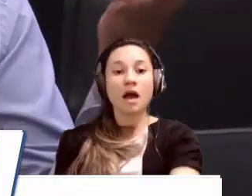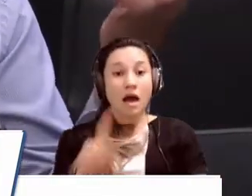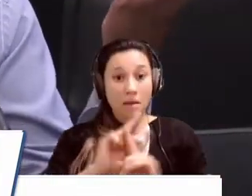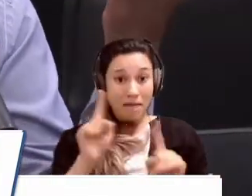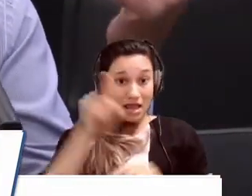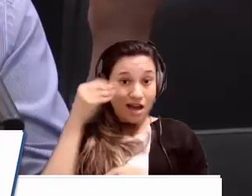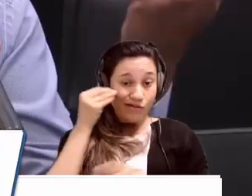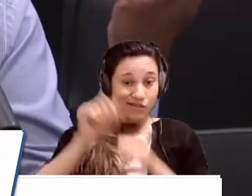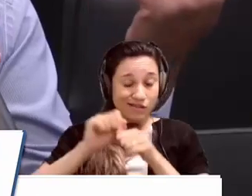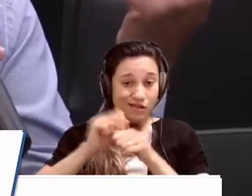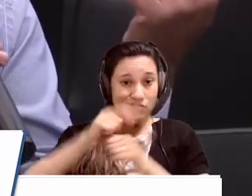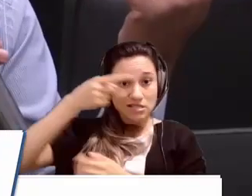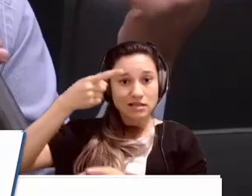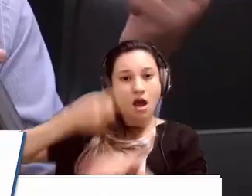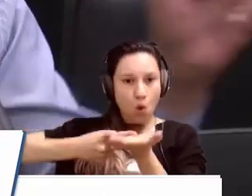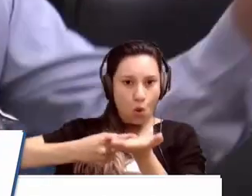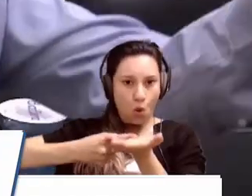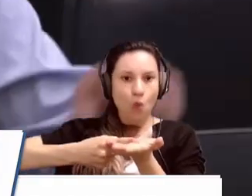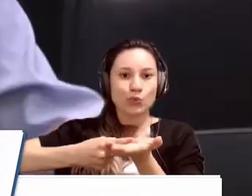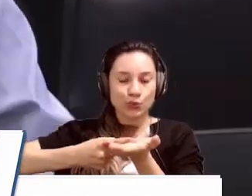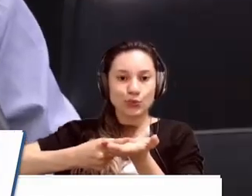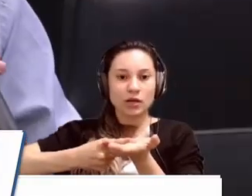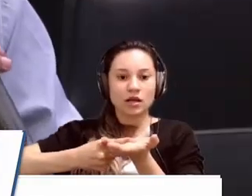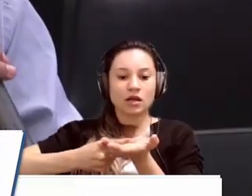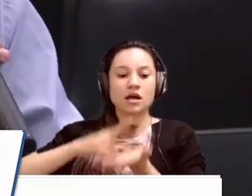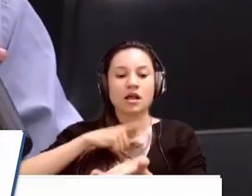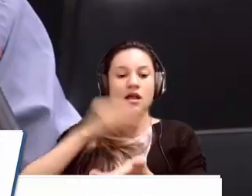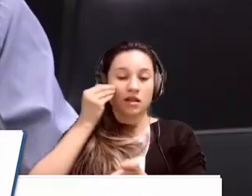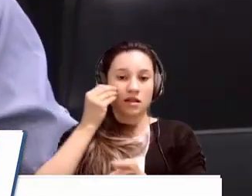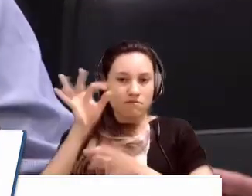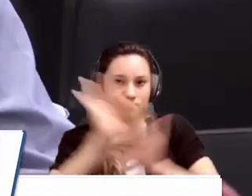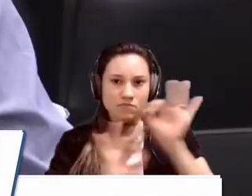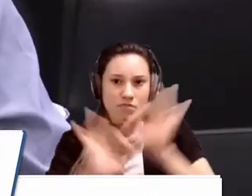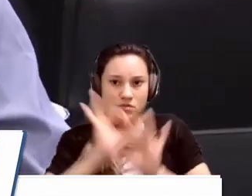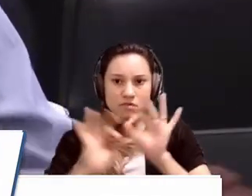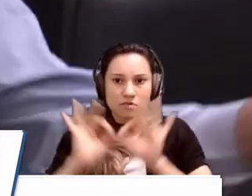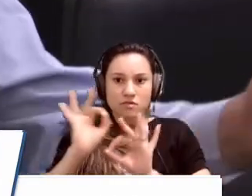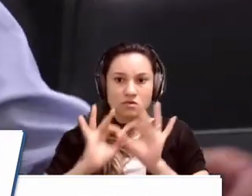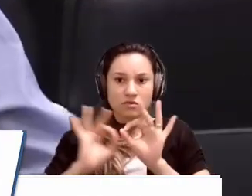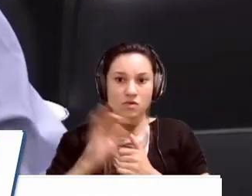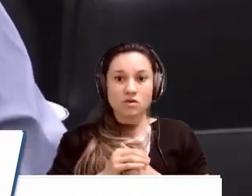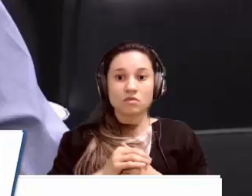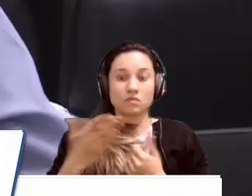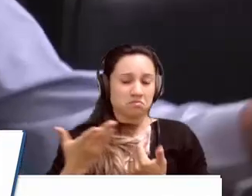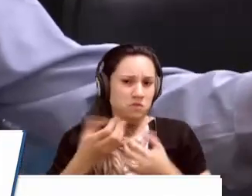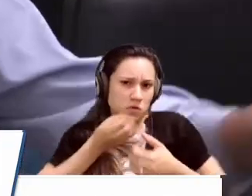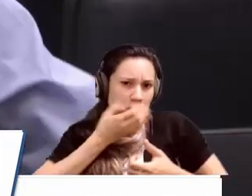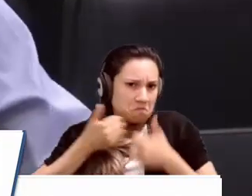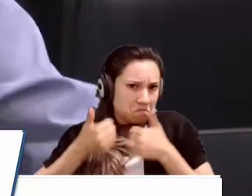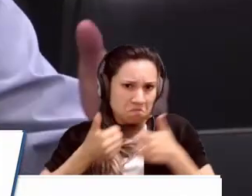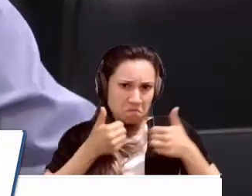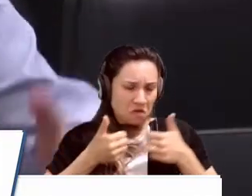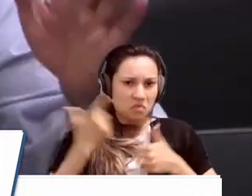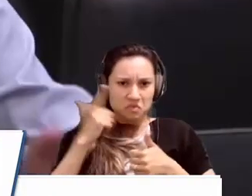para fazer a calçada lá da PAI, né, que fez de perto dos irmãos patrocínio. Ficou muito bom, porque ali é uma avenida